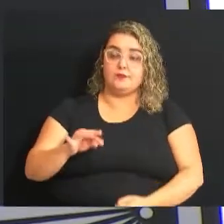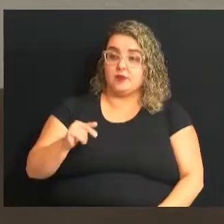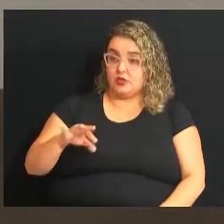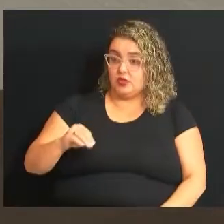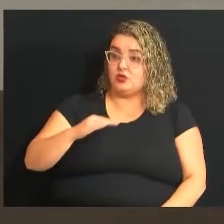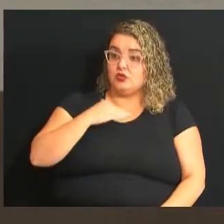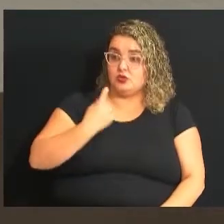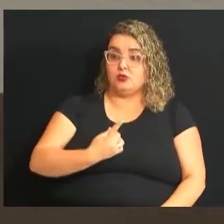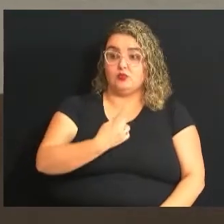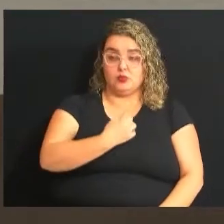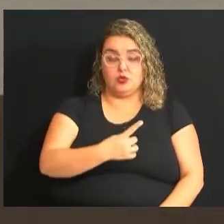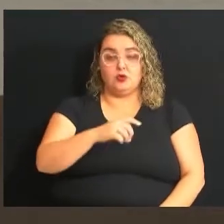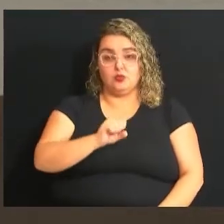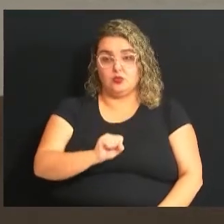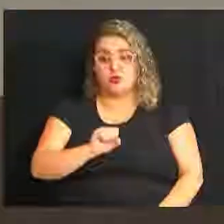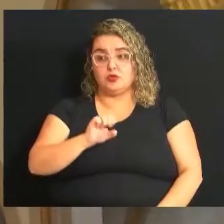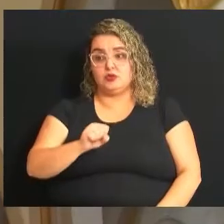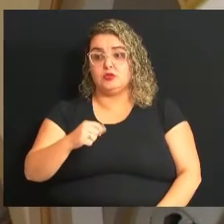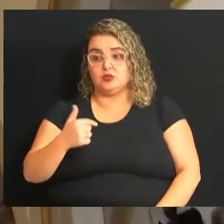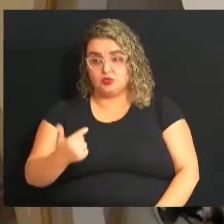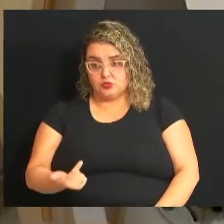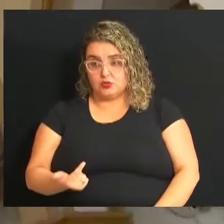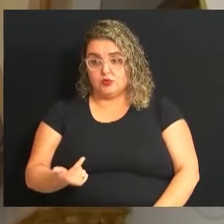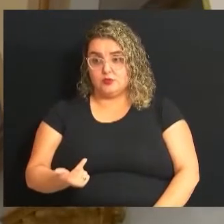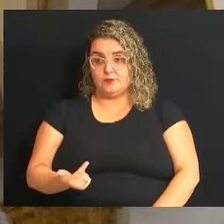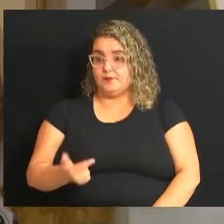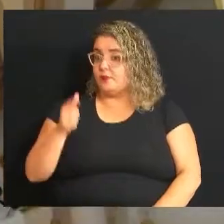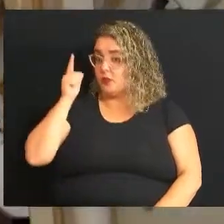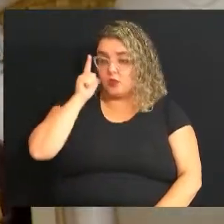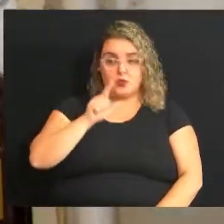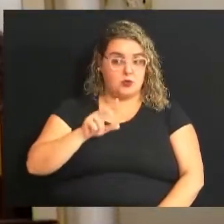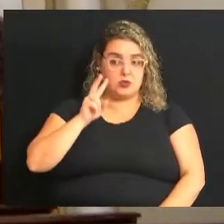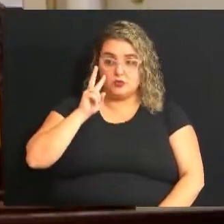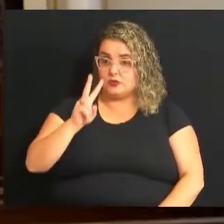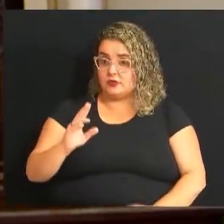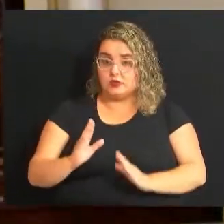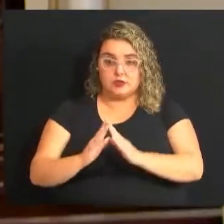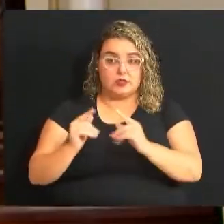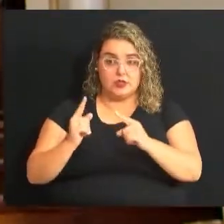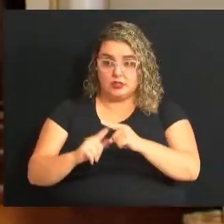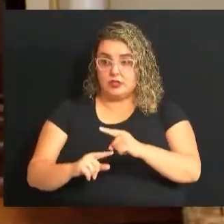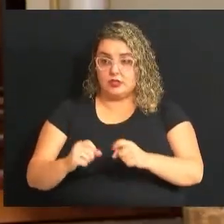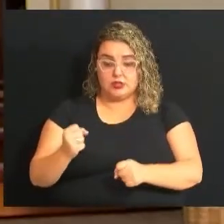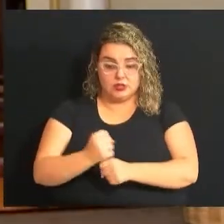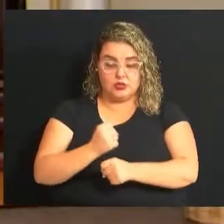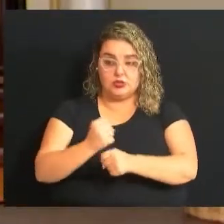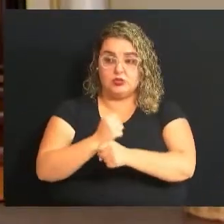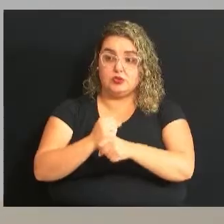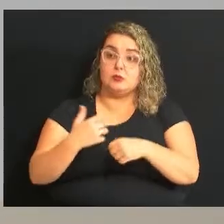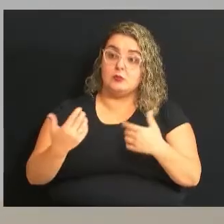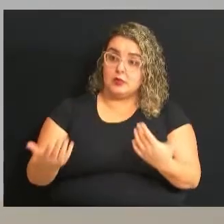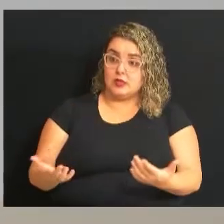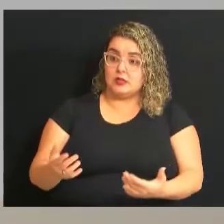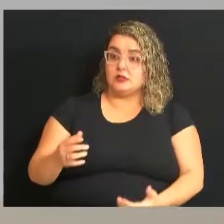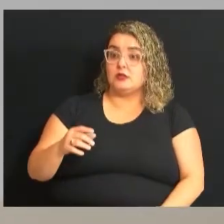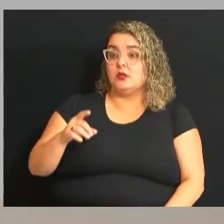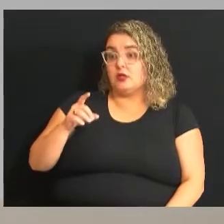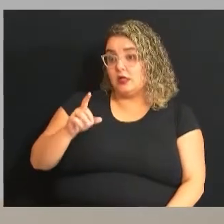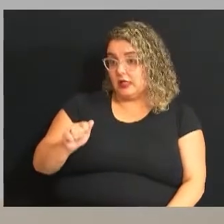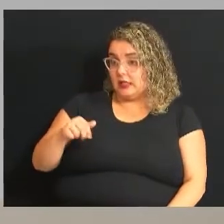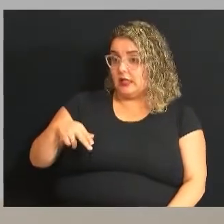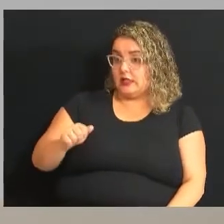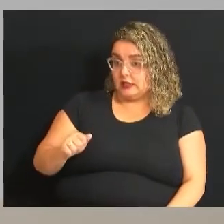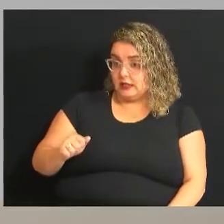em 1882. Ele não conseguiu ver a sua igreja construída. No entanto, Dona Ana de Campos da